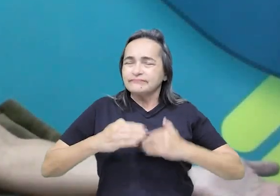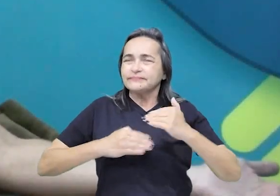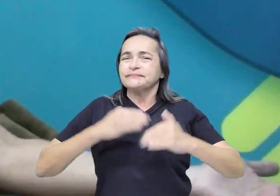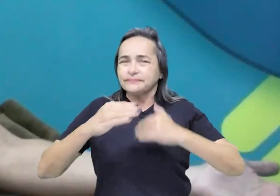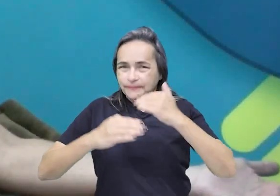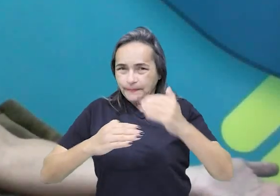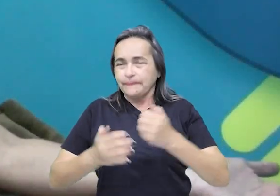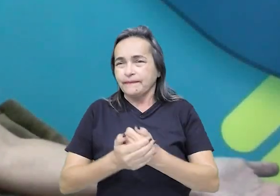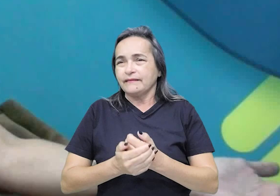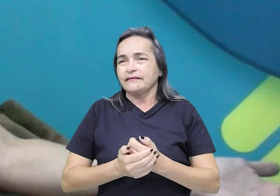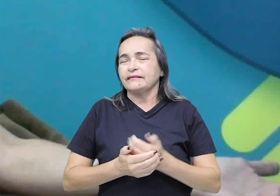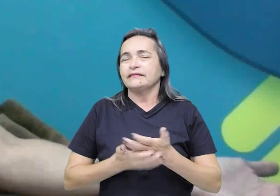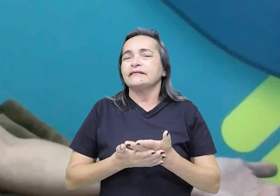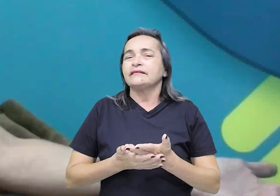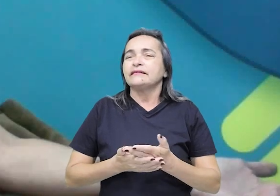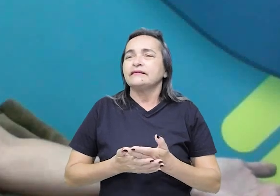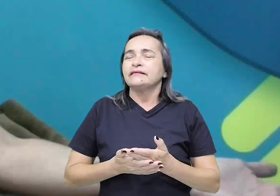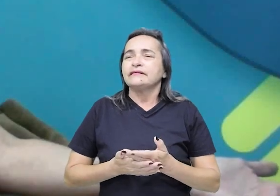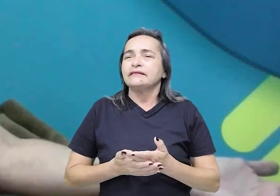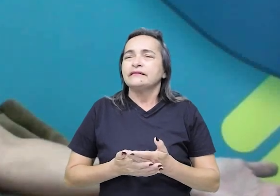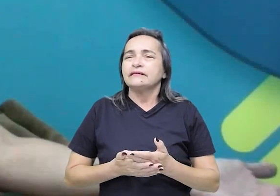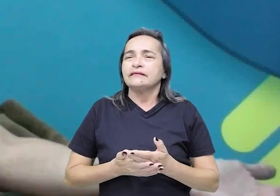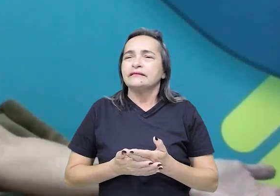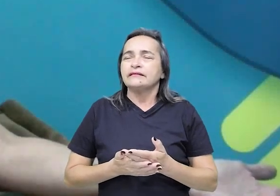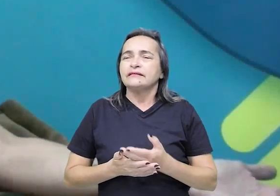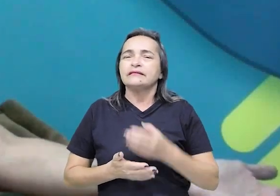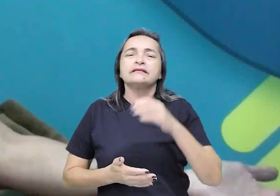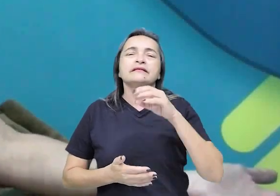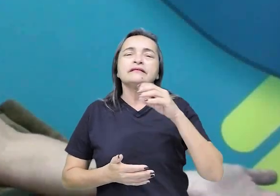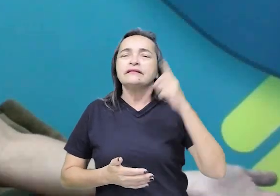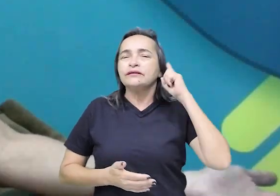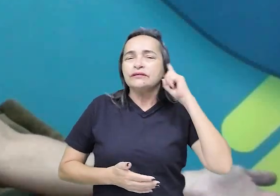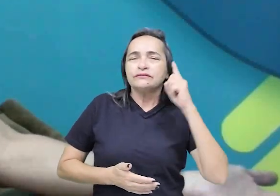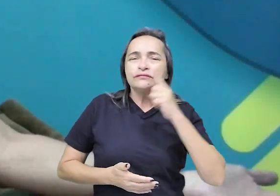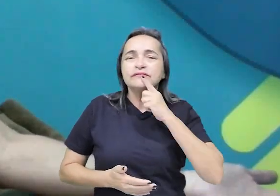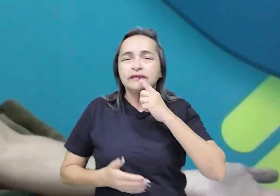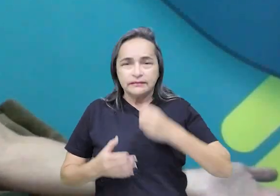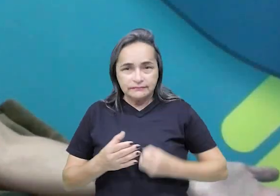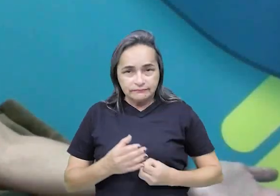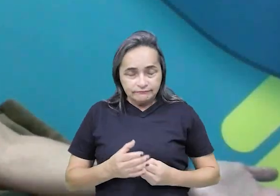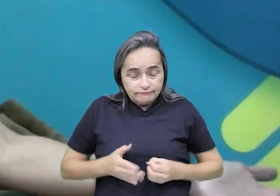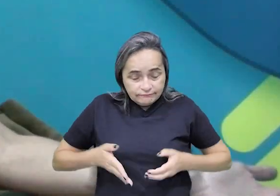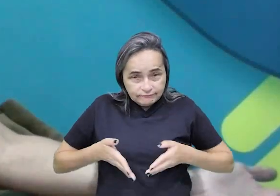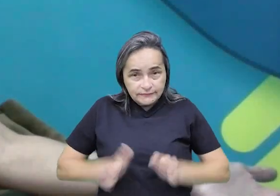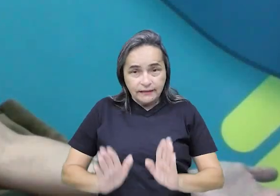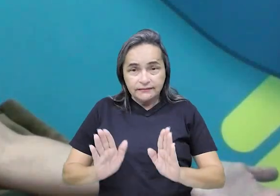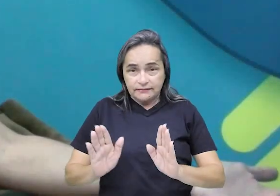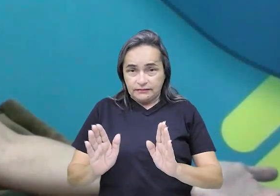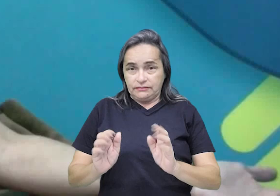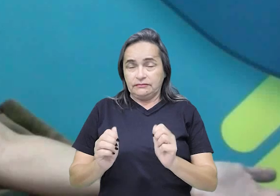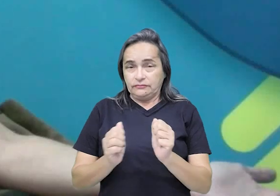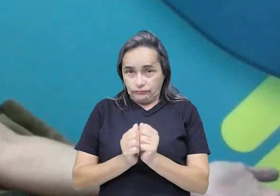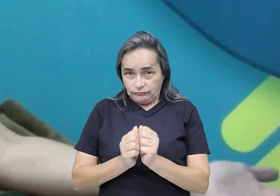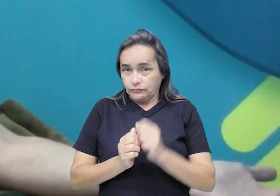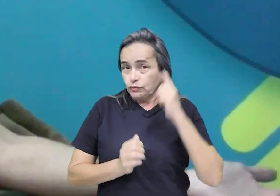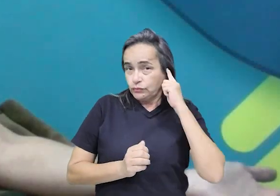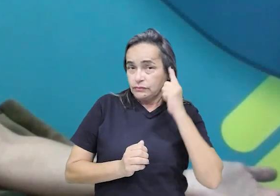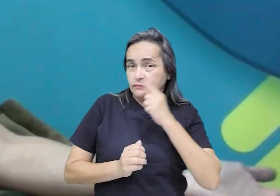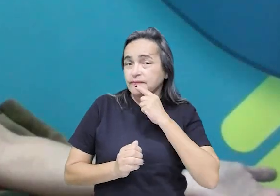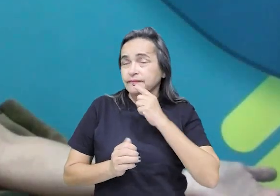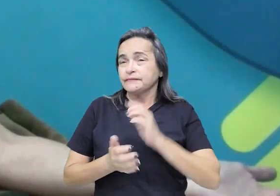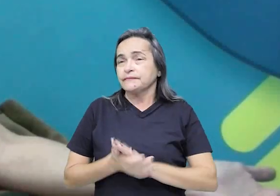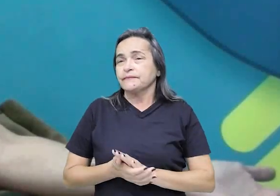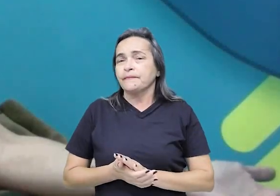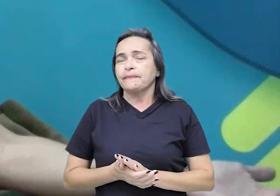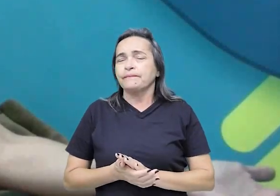surdez congênita, né? Que é a surdez em que a gente nasce com ela, tá? Quando a gente fala